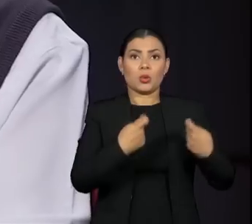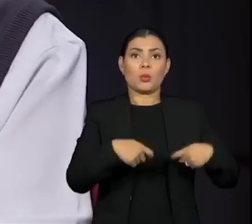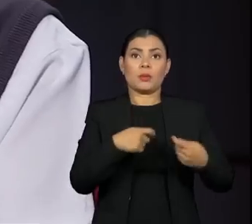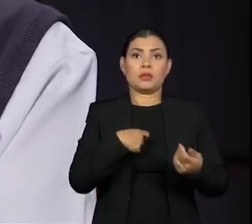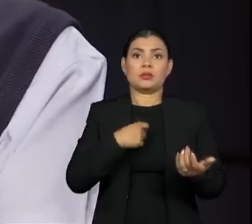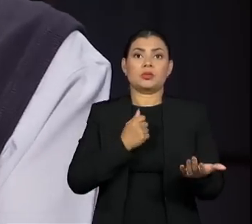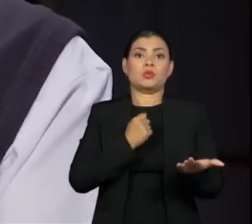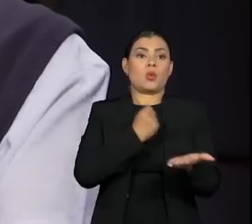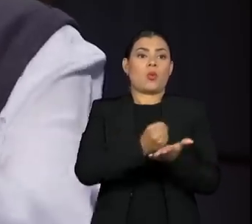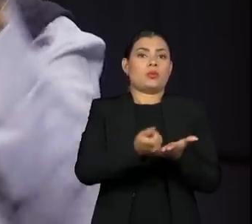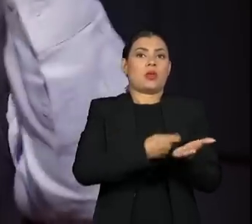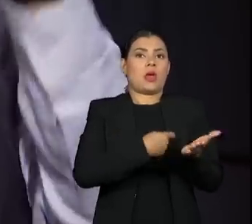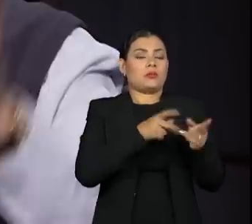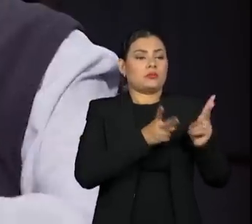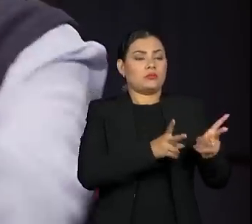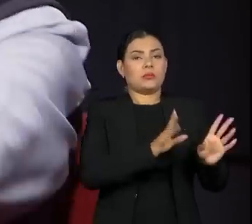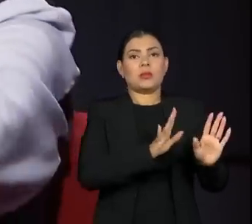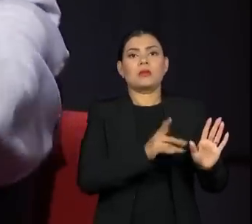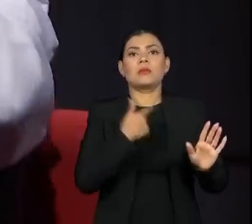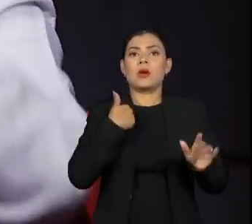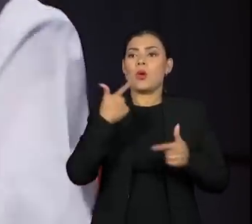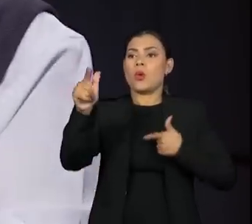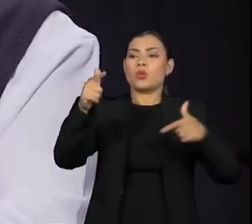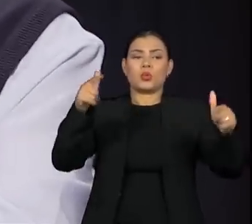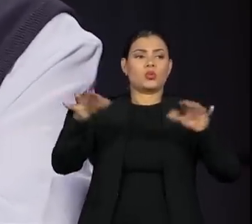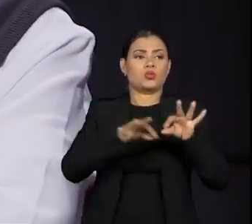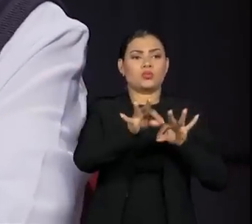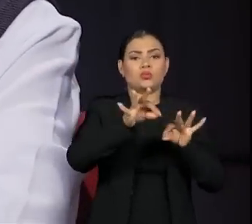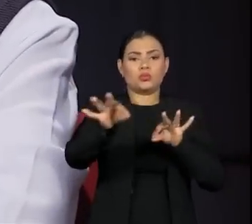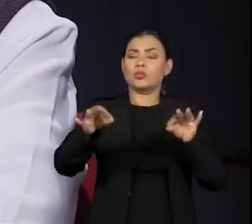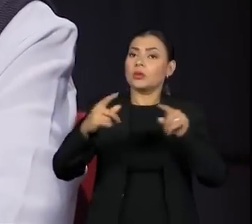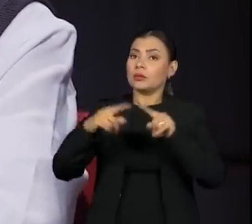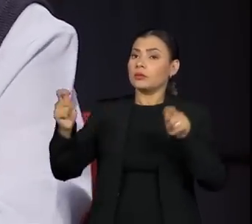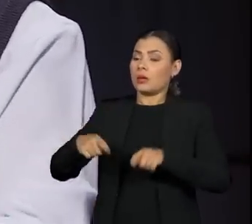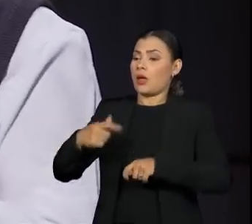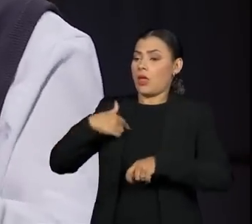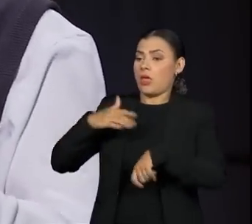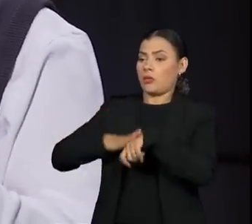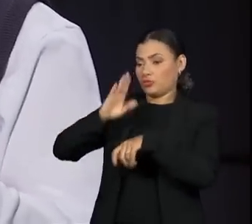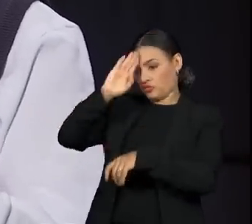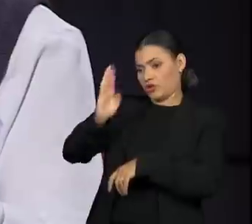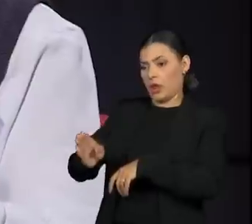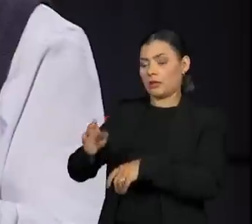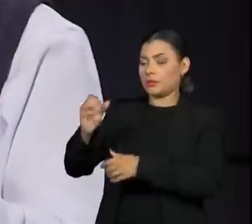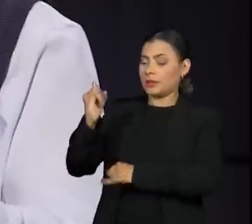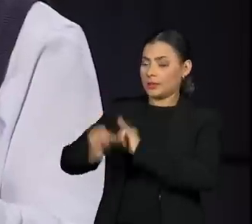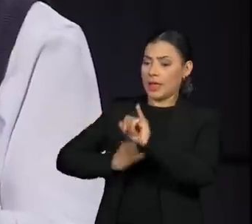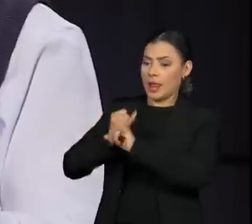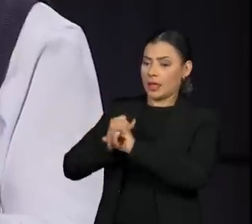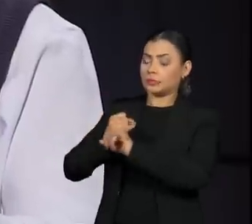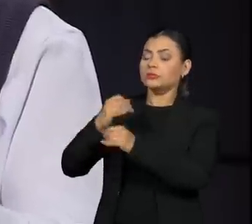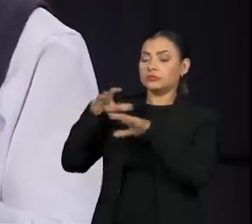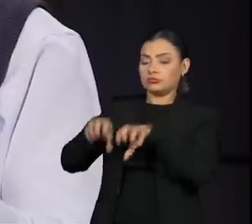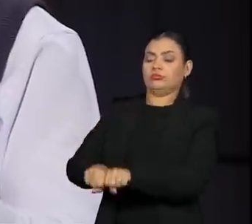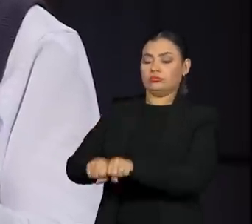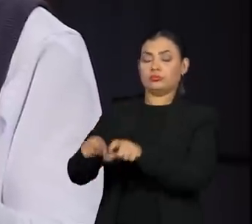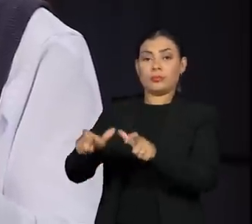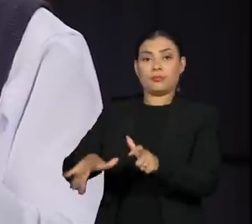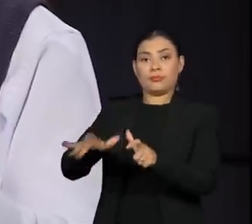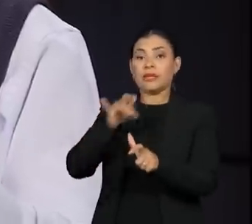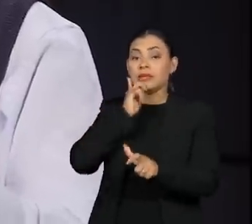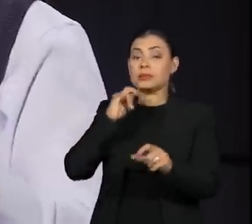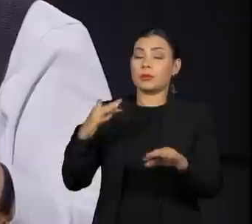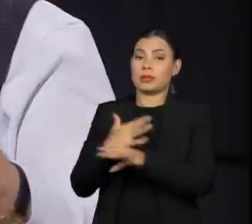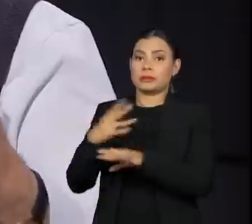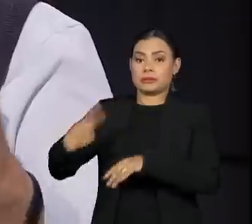contratar esse pedaço esse pedaço continuam contratando pra ir pro Japão pra Alemanha e tal mas pai uma atravessar a rua não precisa então o que acontece você pega uma área metropolitana como São Paulo